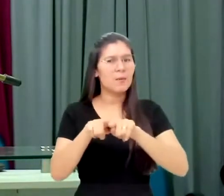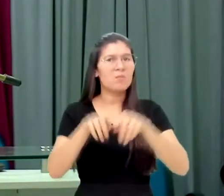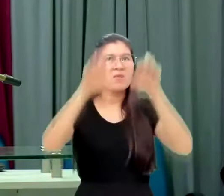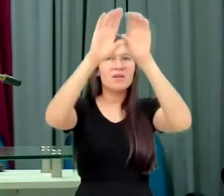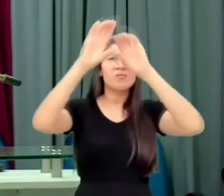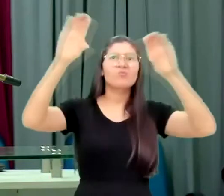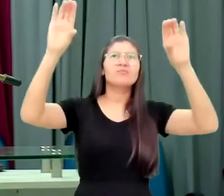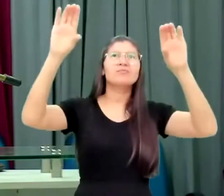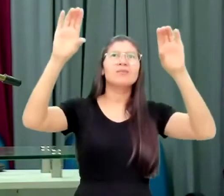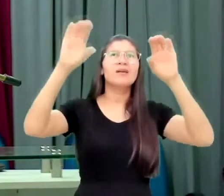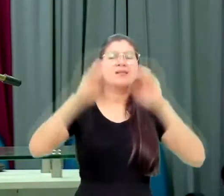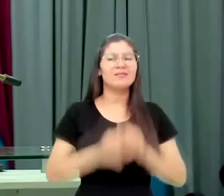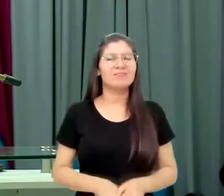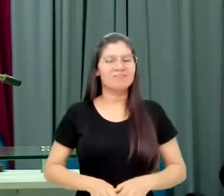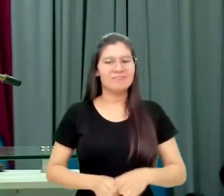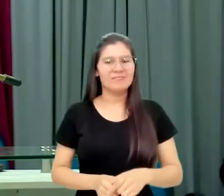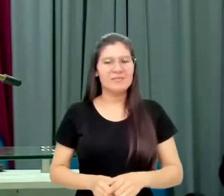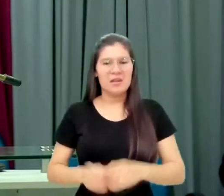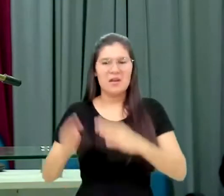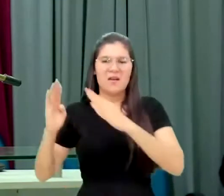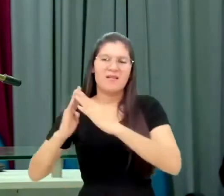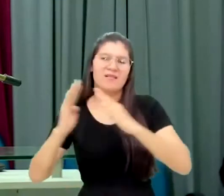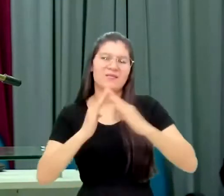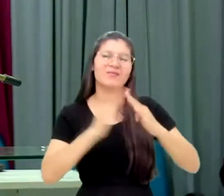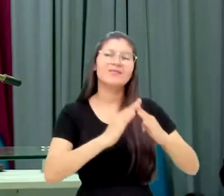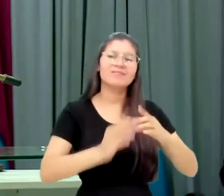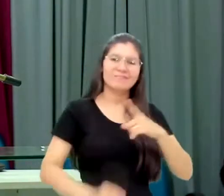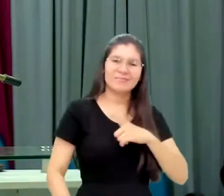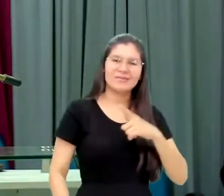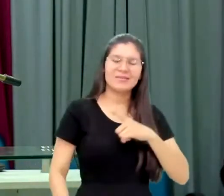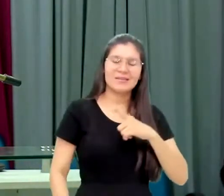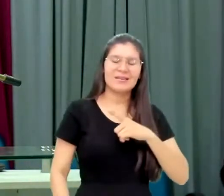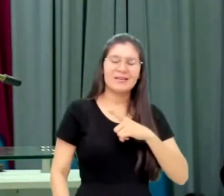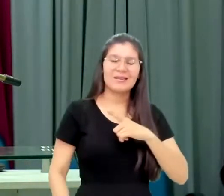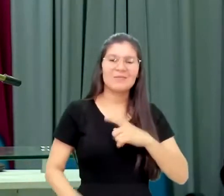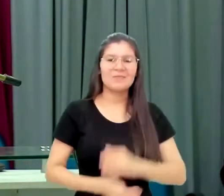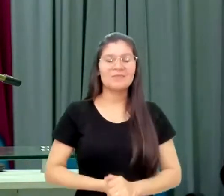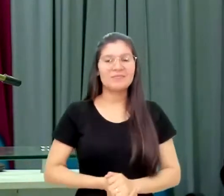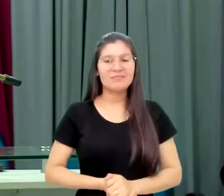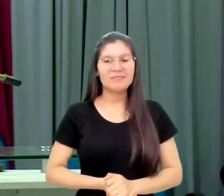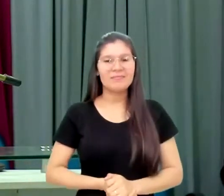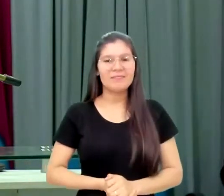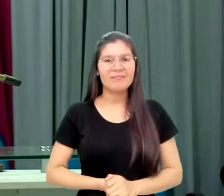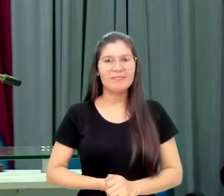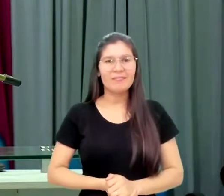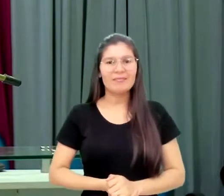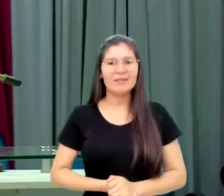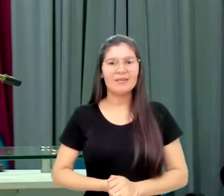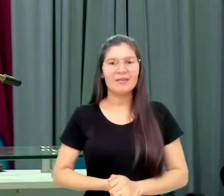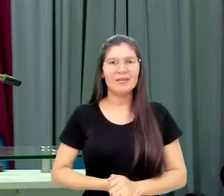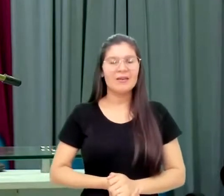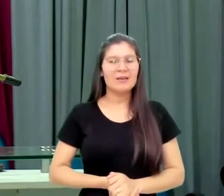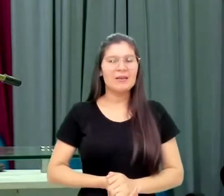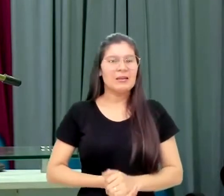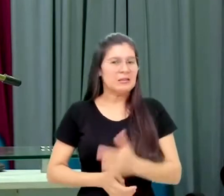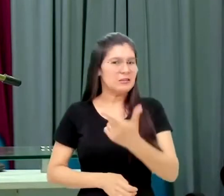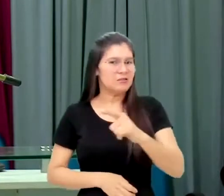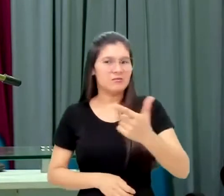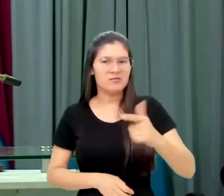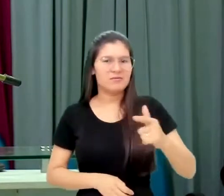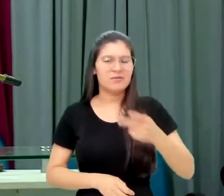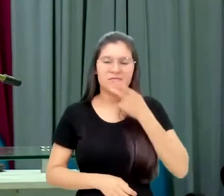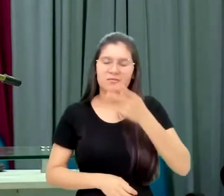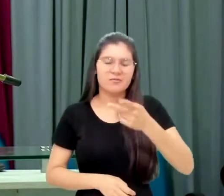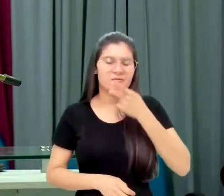muitas moradas. Se não fosse assim, eu vos teria dito, pois vou preparar-vos lugar. E se